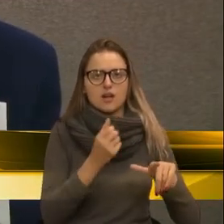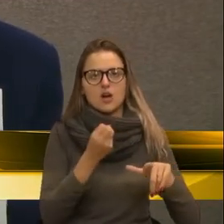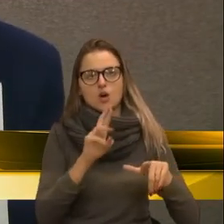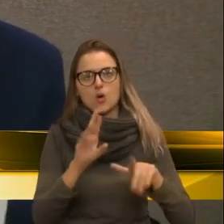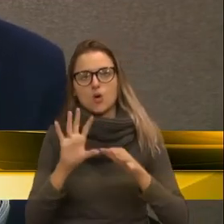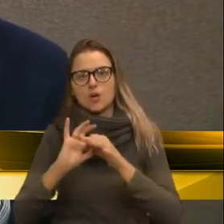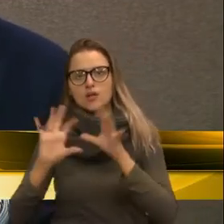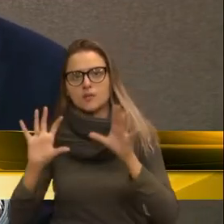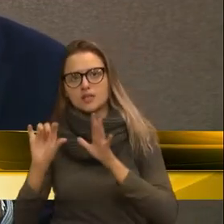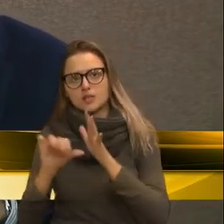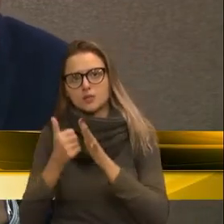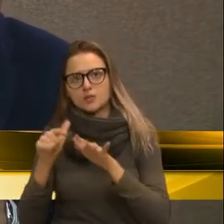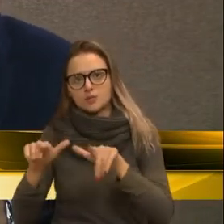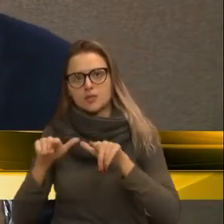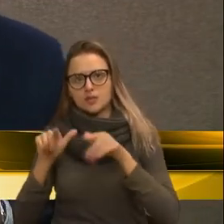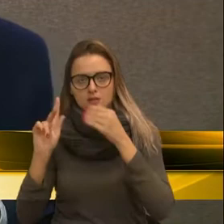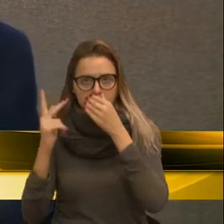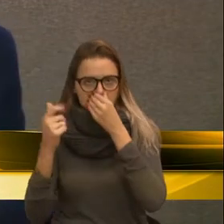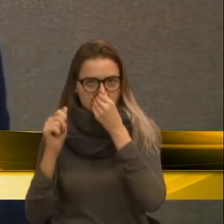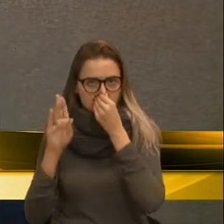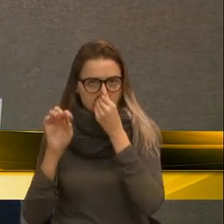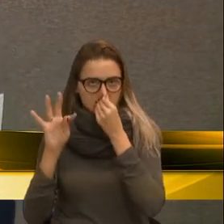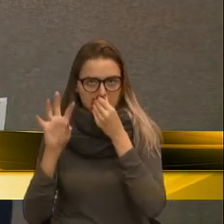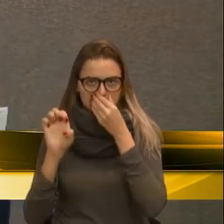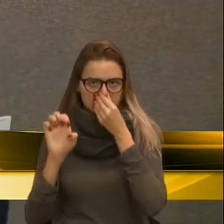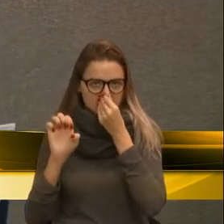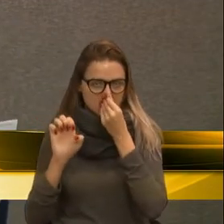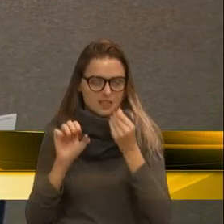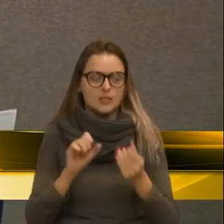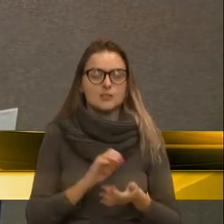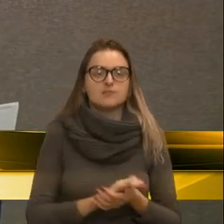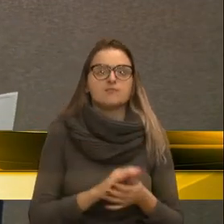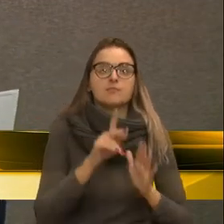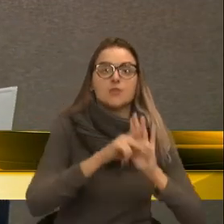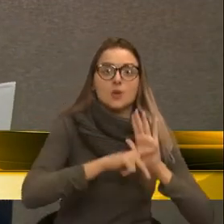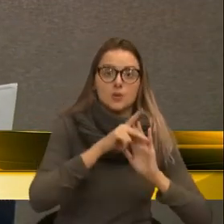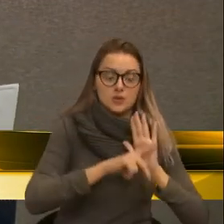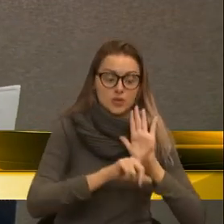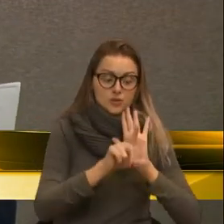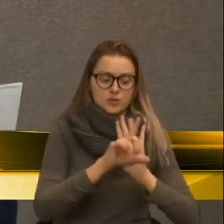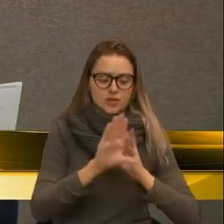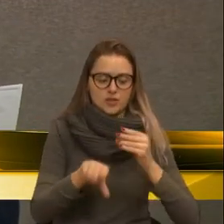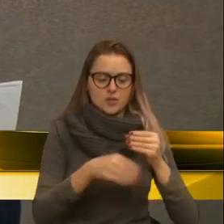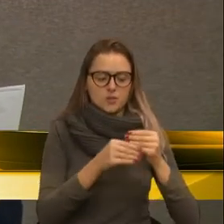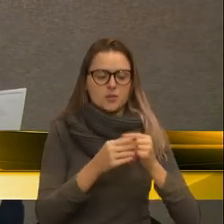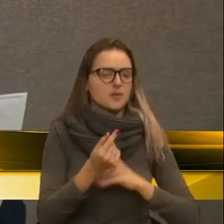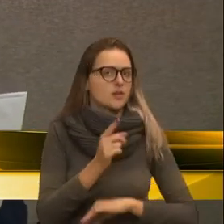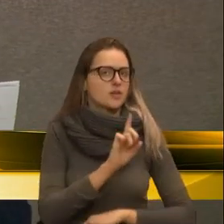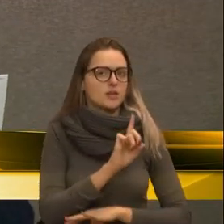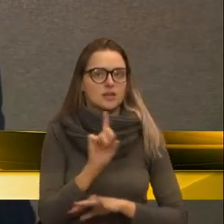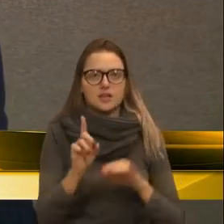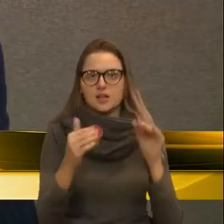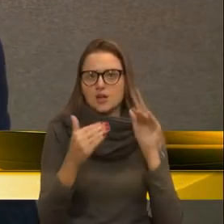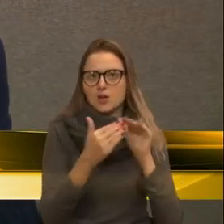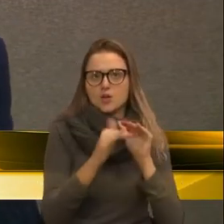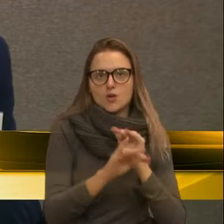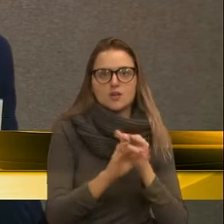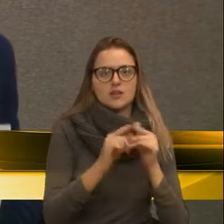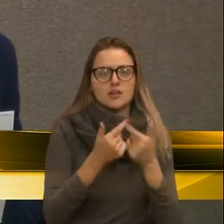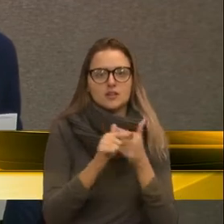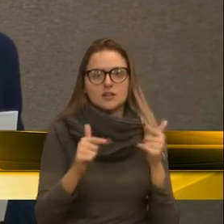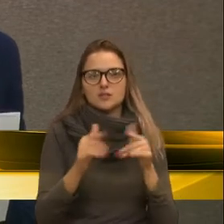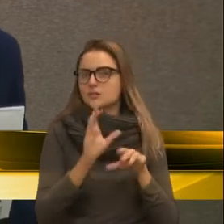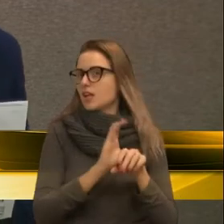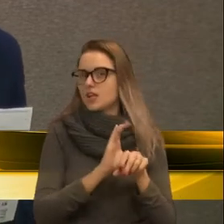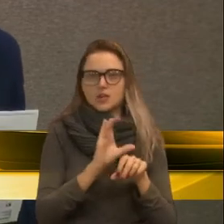do primeiro alvará e licença do imóvel. Segundo, o projeto de lei complementar não padece de vício de